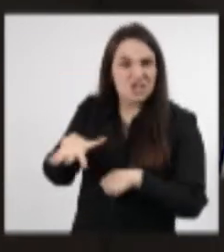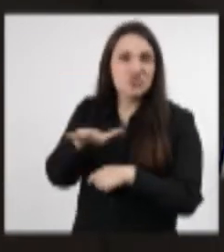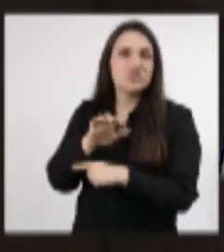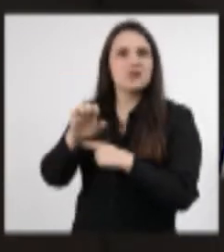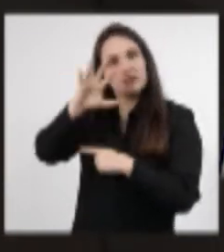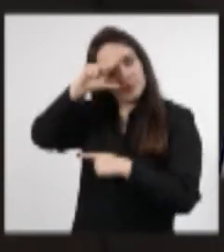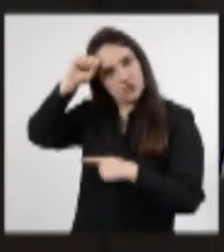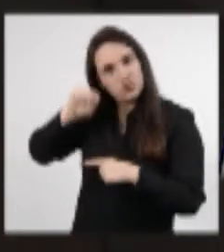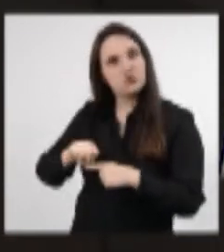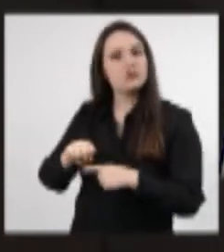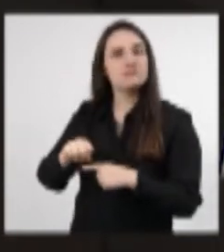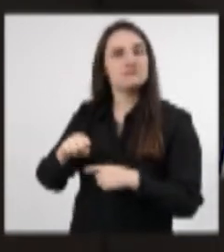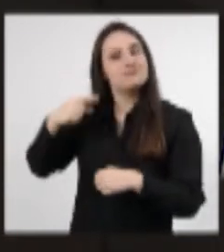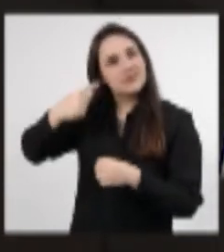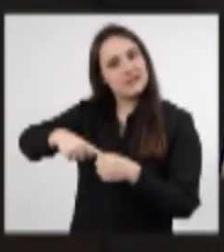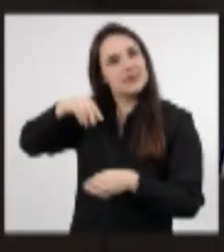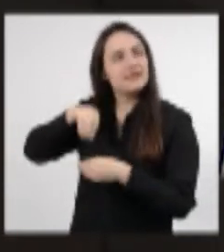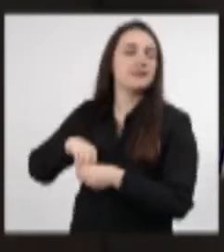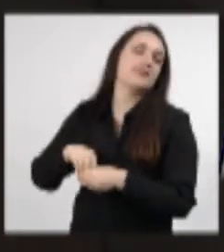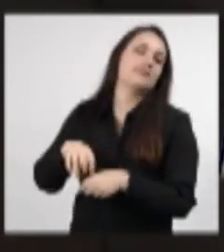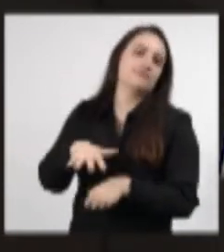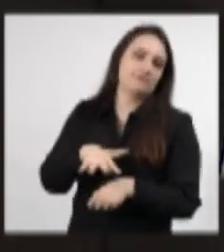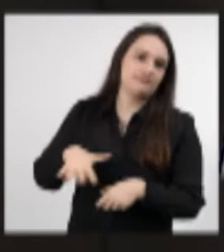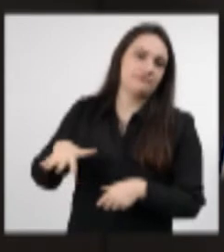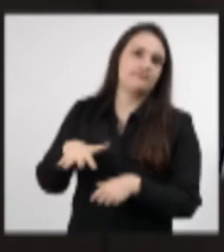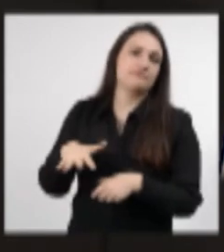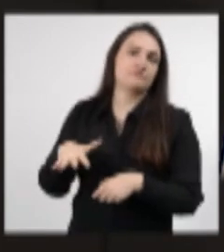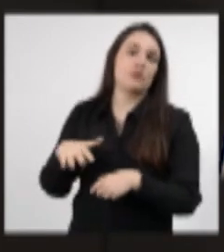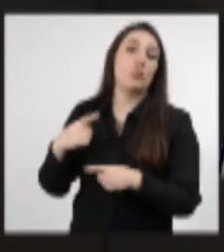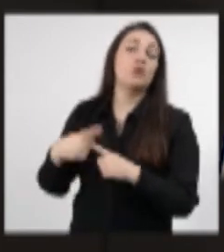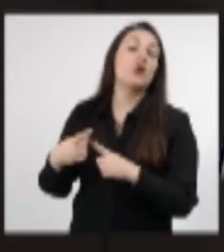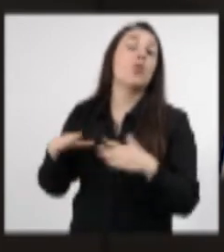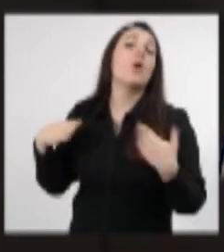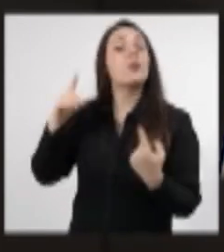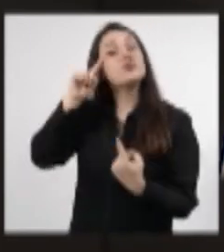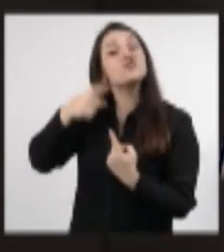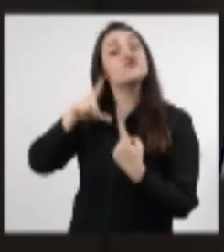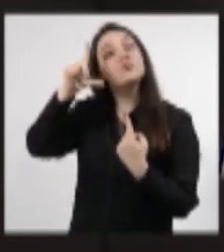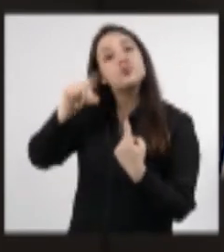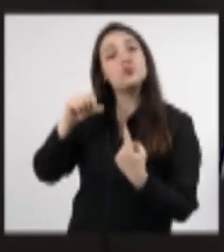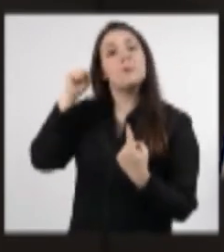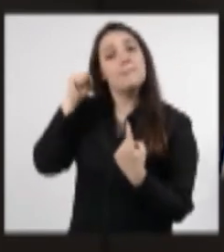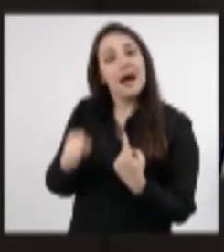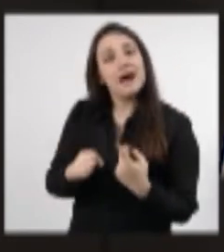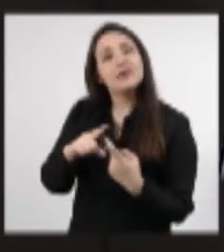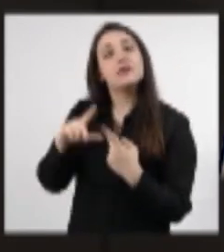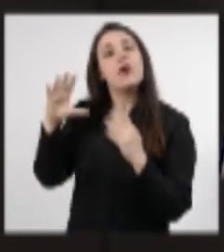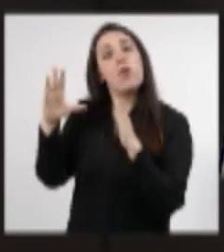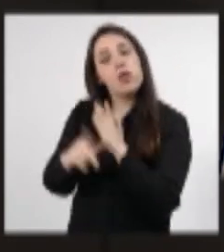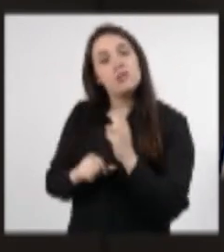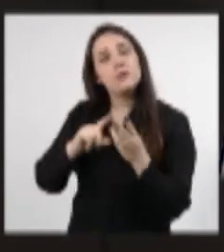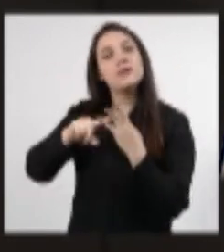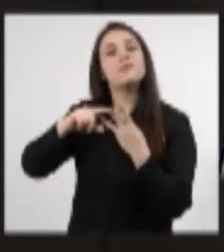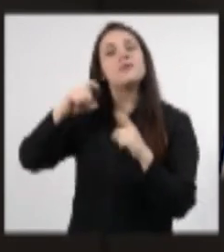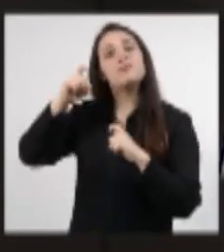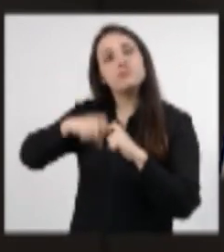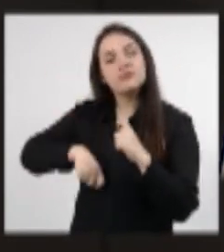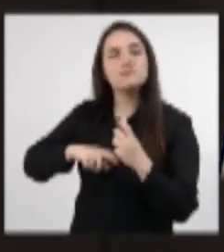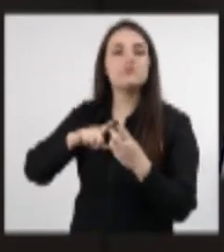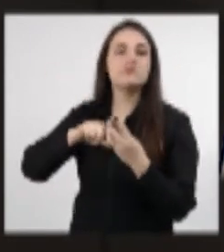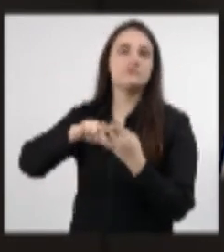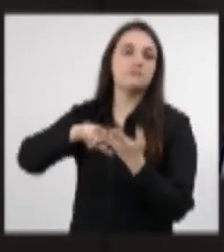falei, que traz um reflexo direto à diminuição dos crimes de homicídio, de roubo, de estupro, de furto,